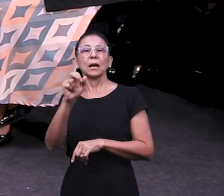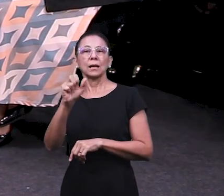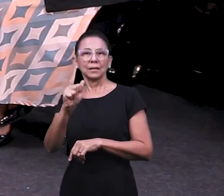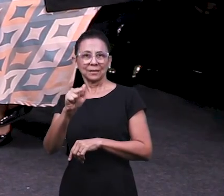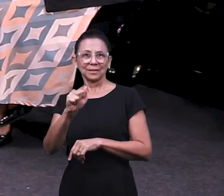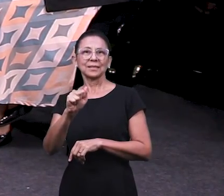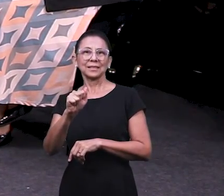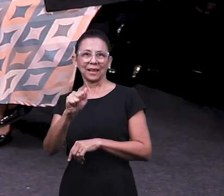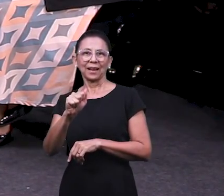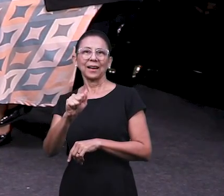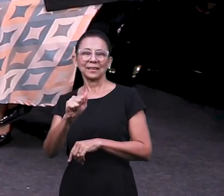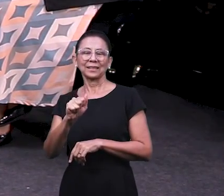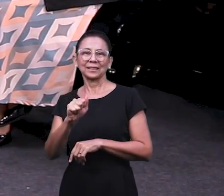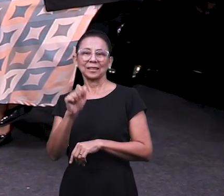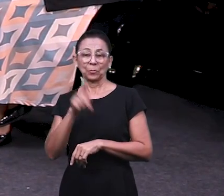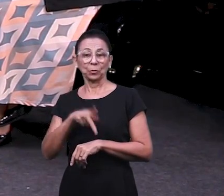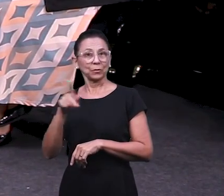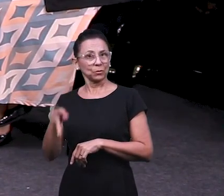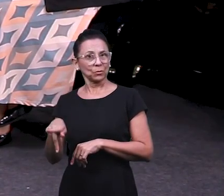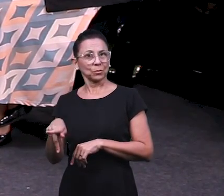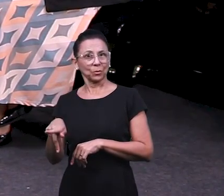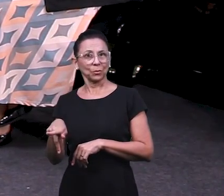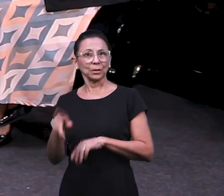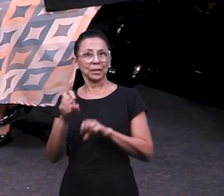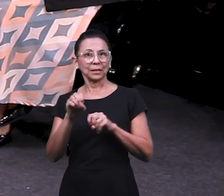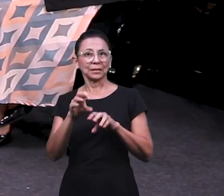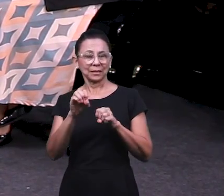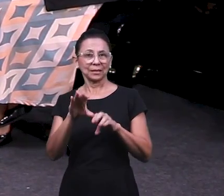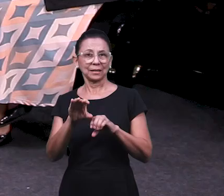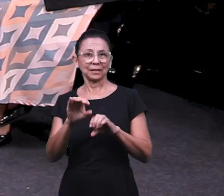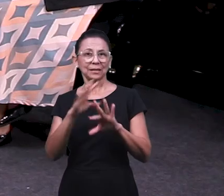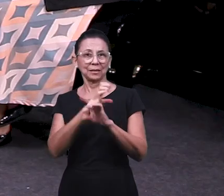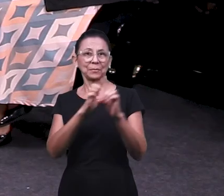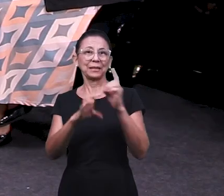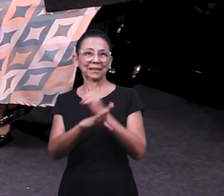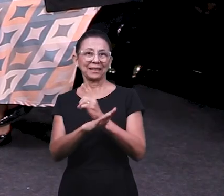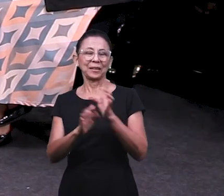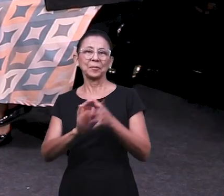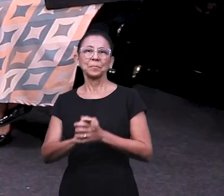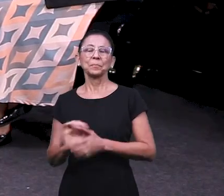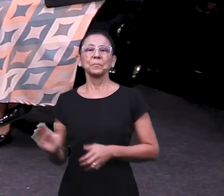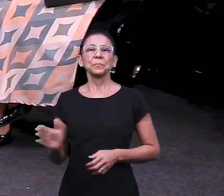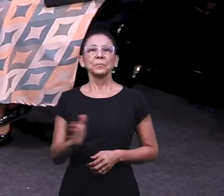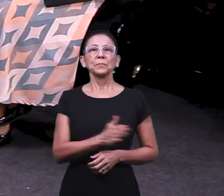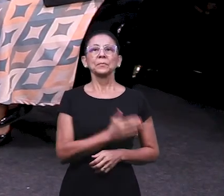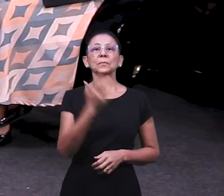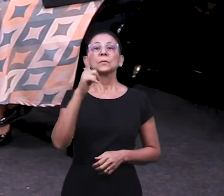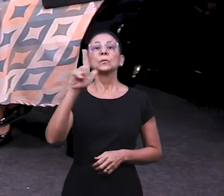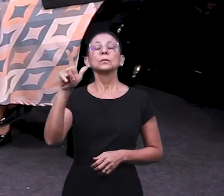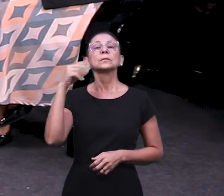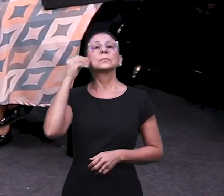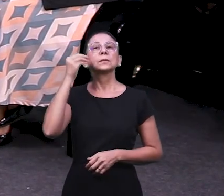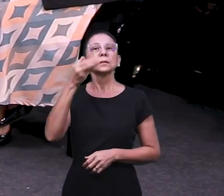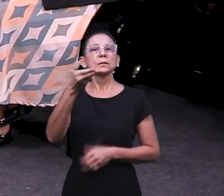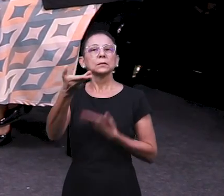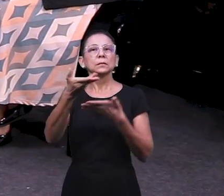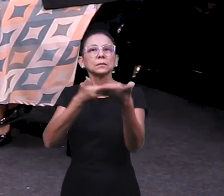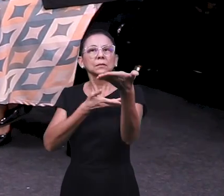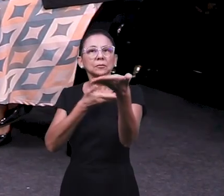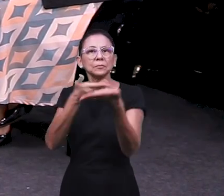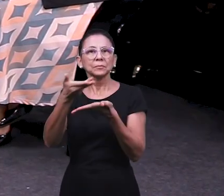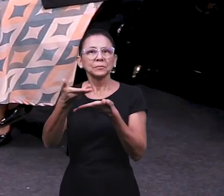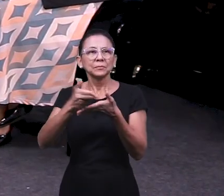para as crianças na Escola Bíblica Dominical, a nossa irmã Sara. Muito bem. Outras experiências querem compartilhar?